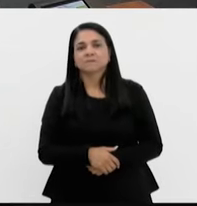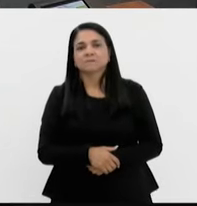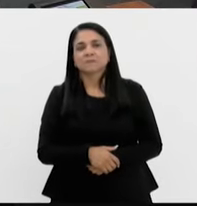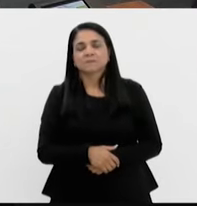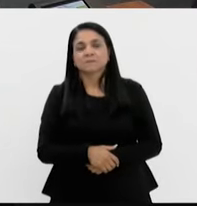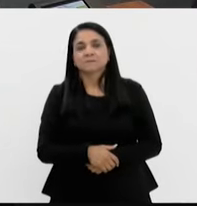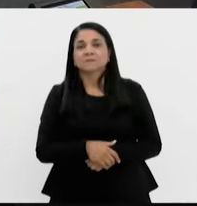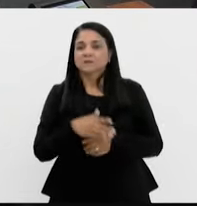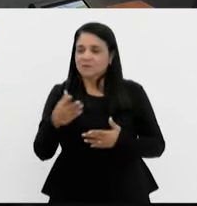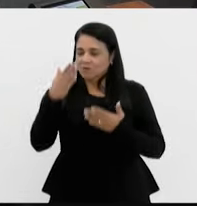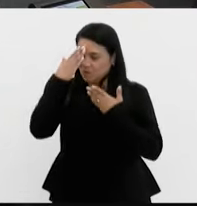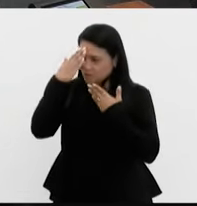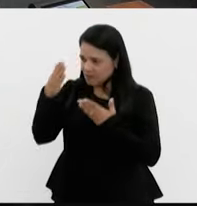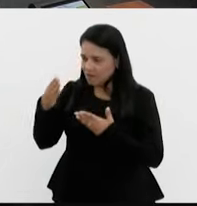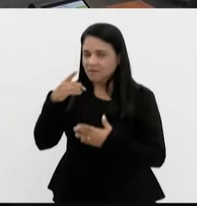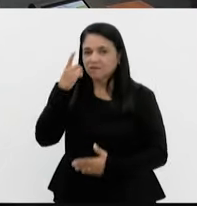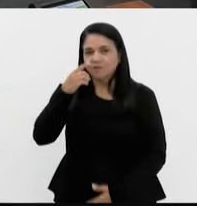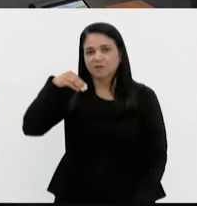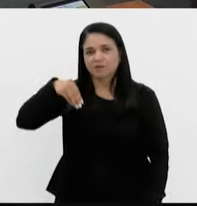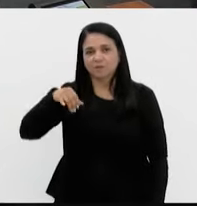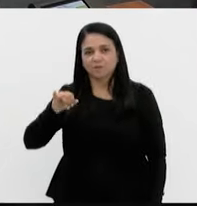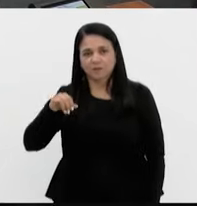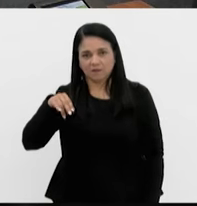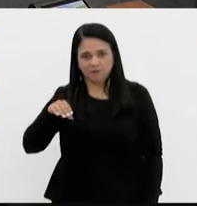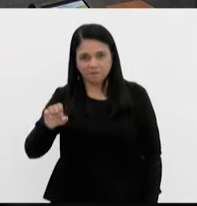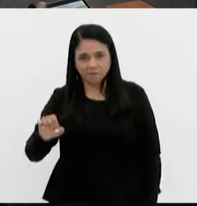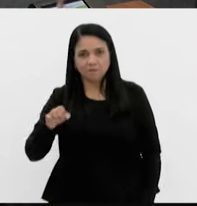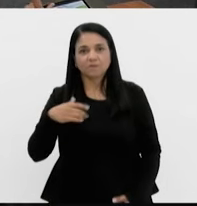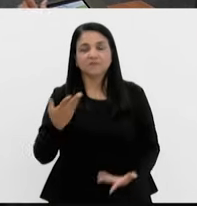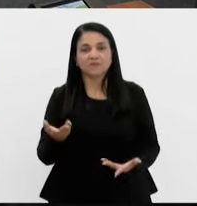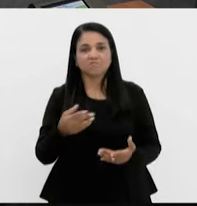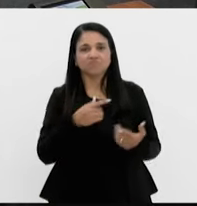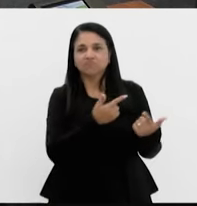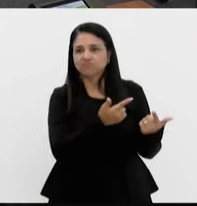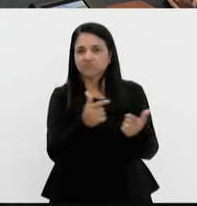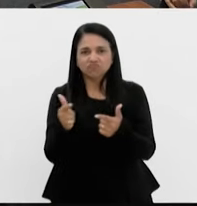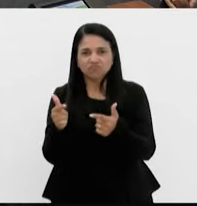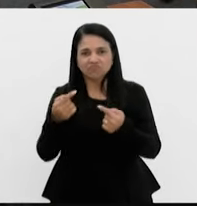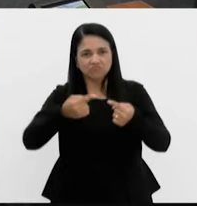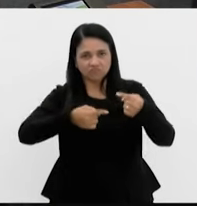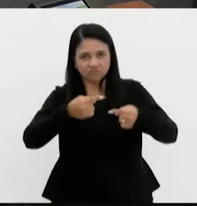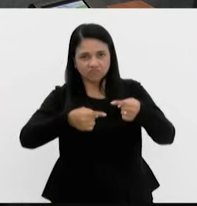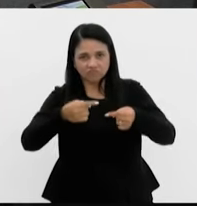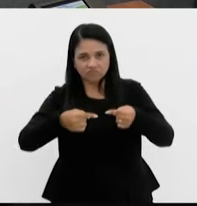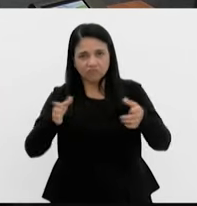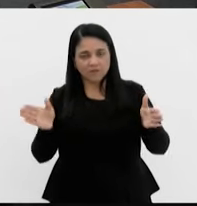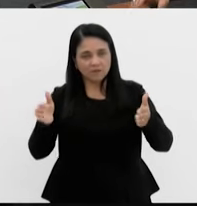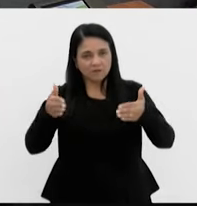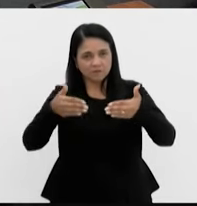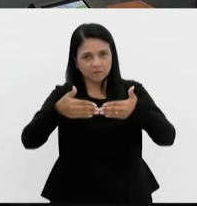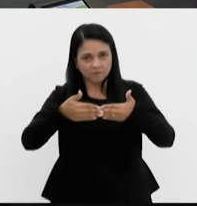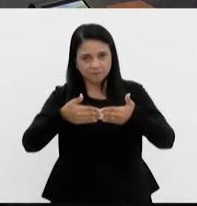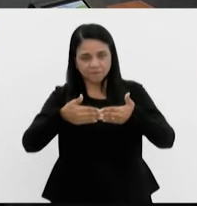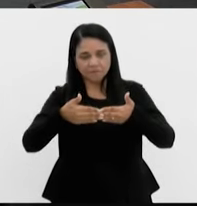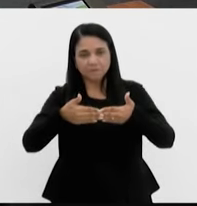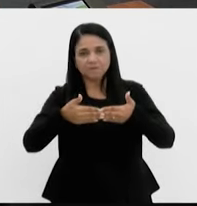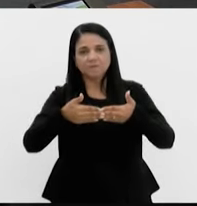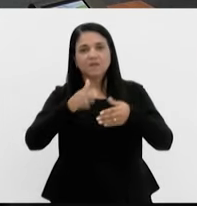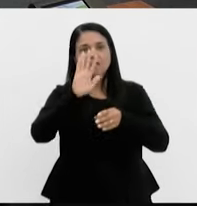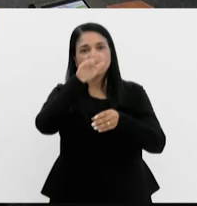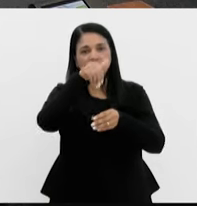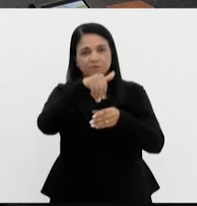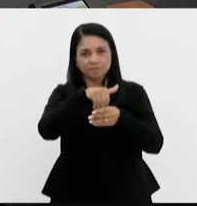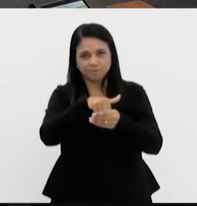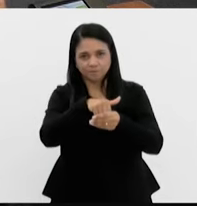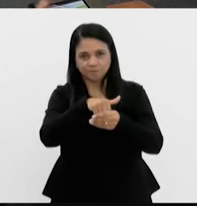nosso nbre Deputado Mick não havendo mais Quem Queira discutir encerrada a discussão em